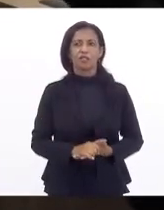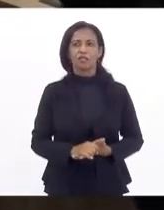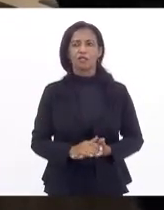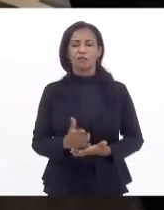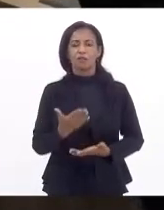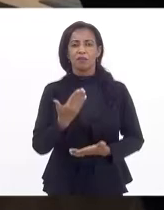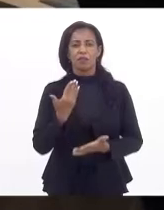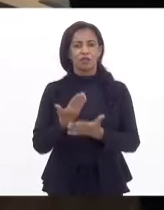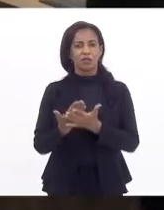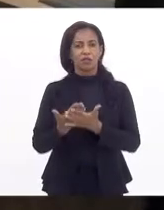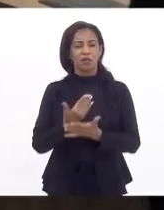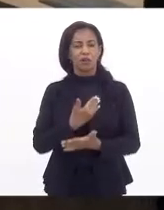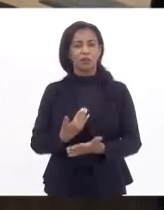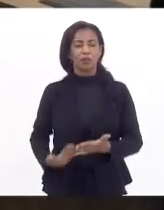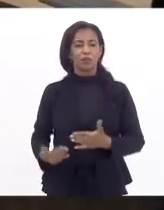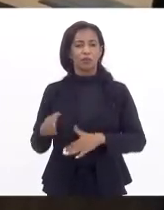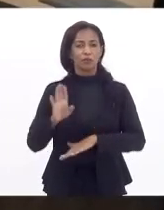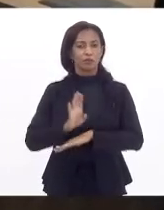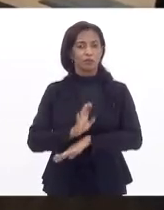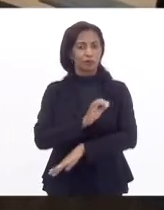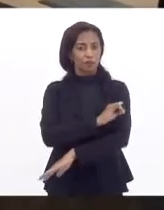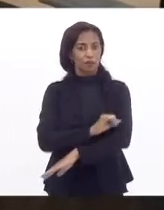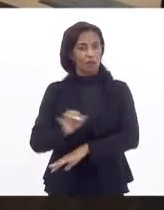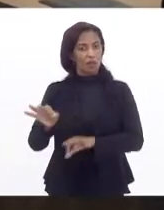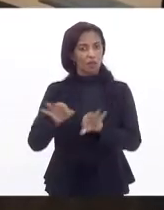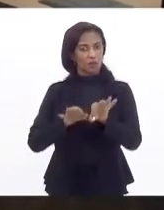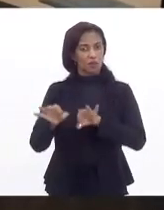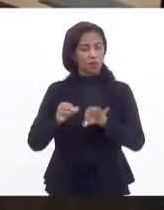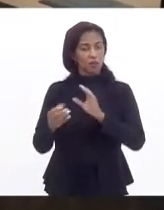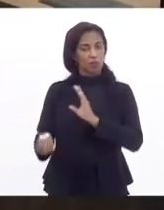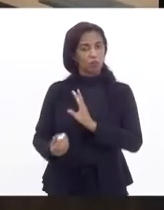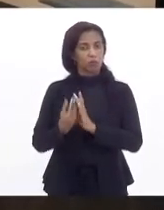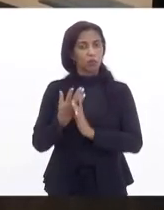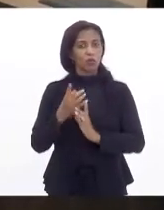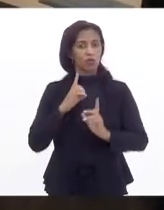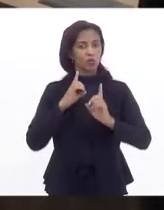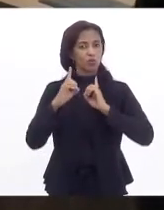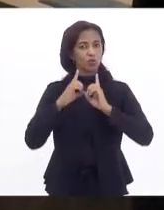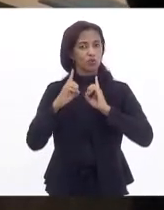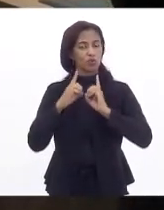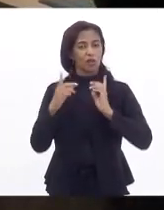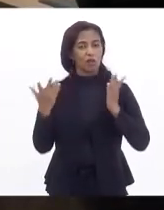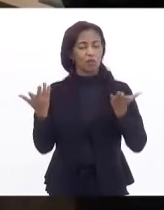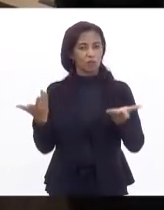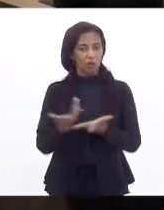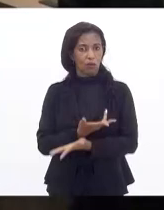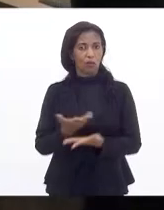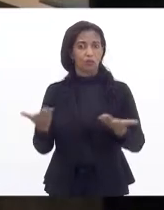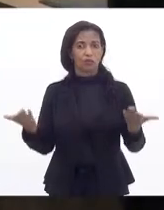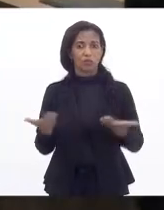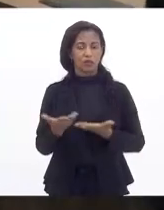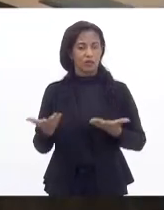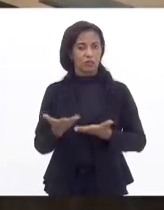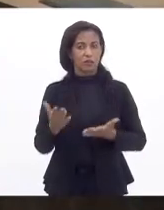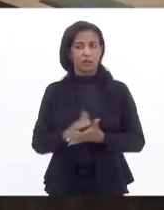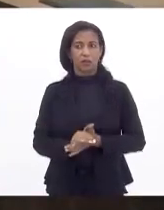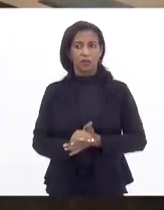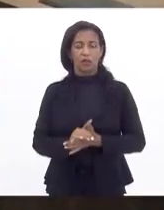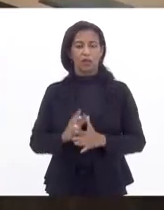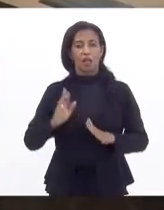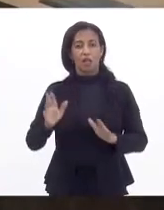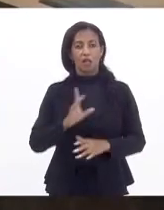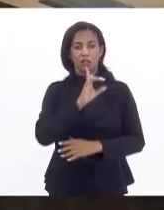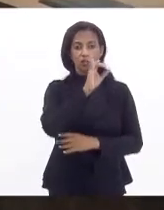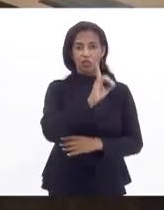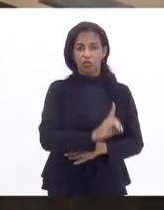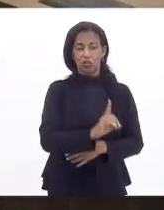de Janeiro. Porque esse projeto ele é fruto de um diálogo que está aberto hoje na rede, entre os